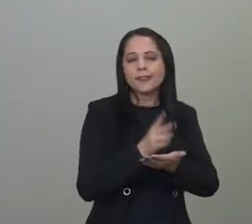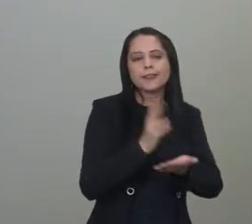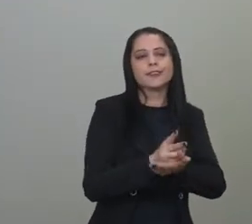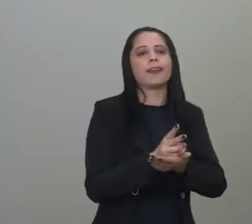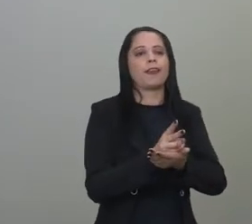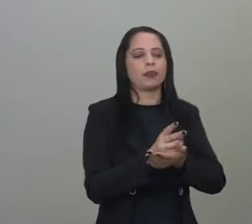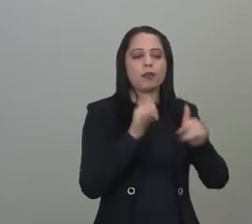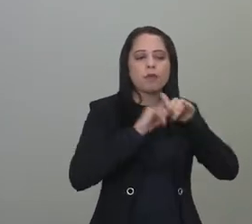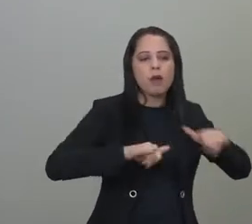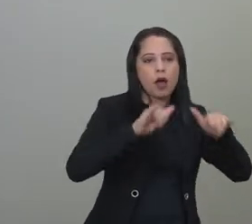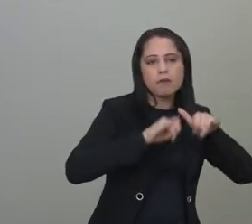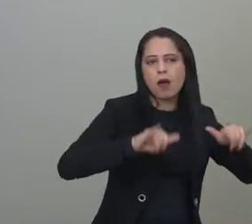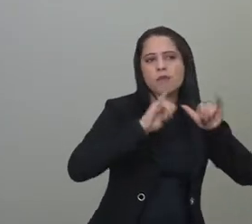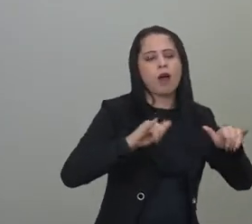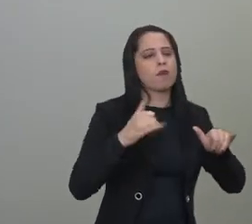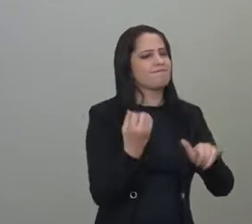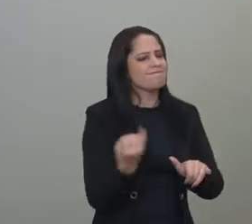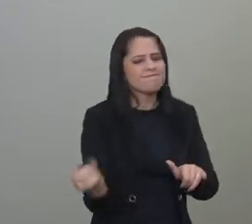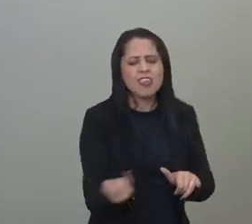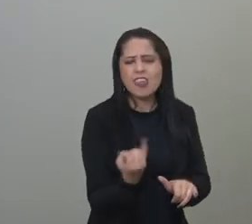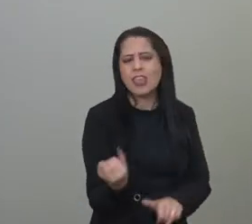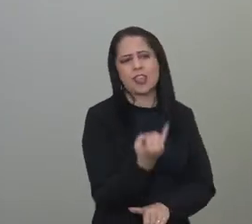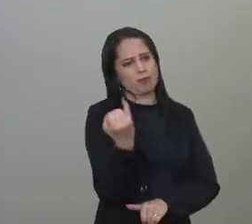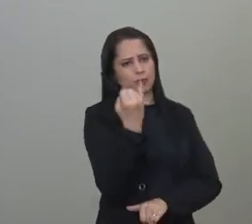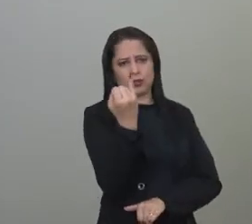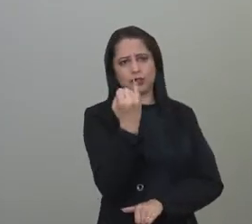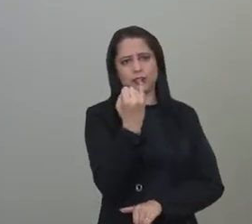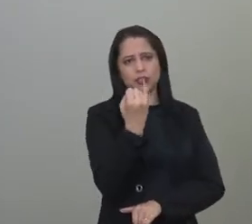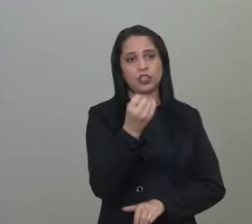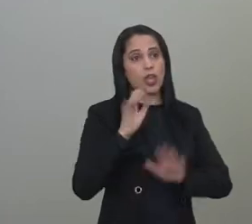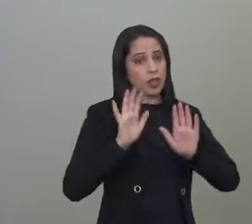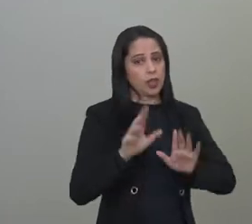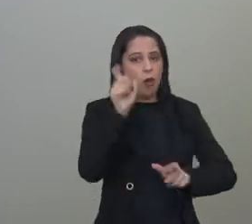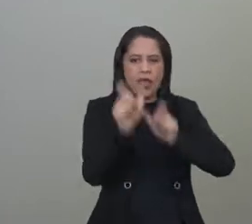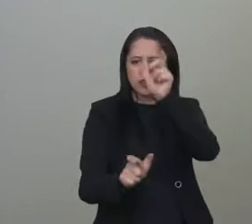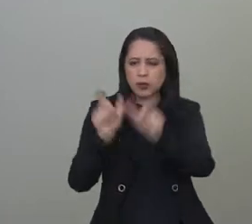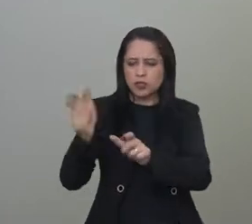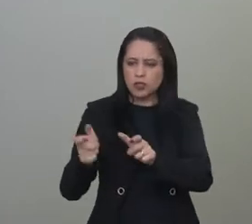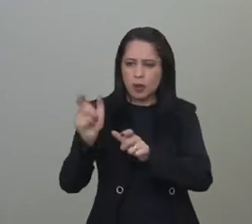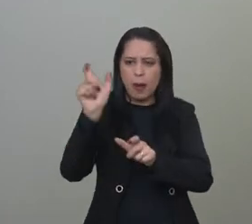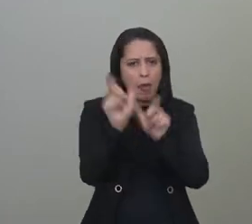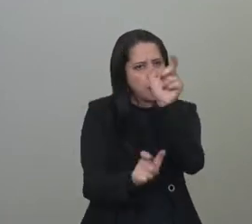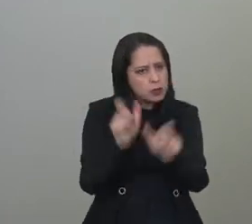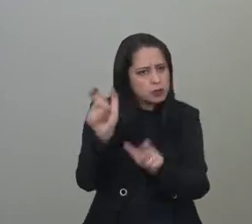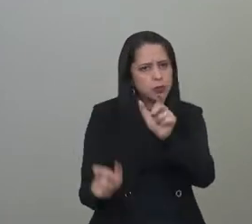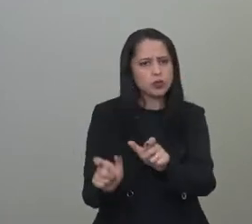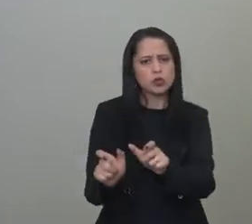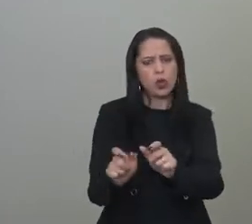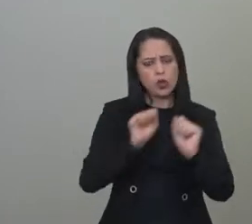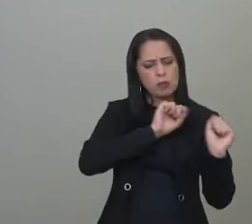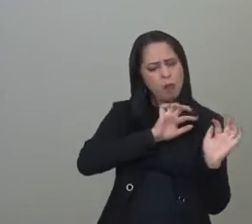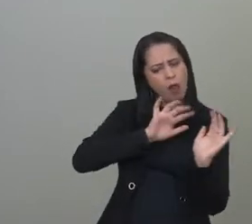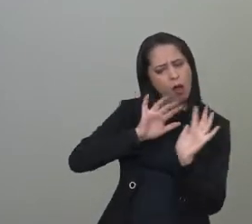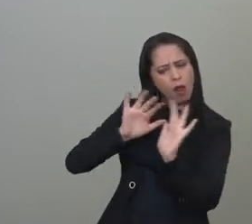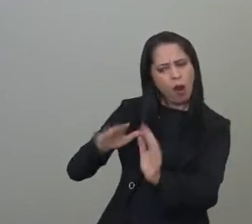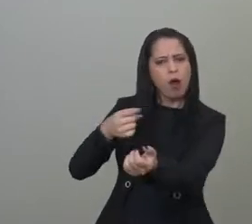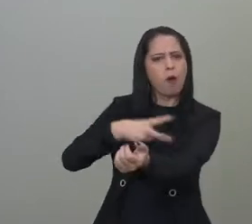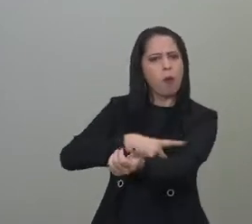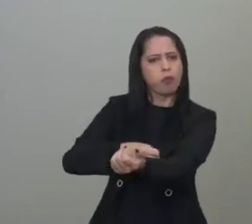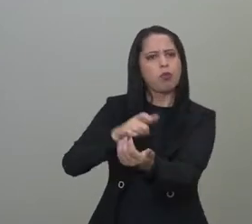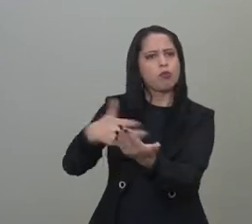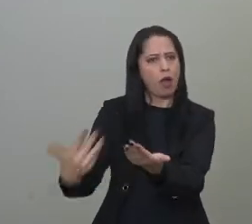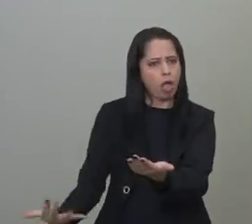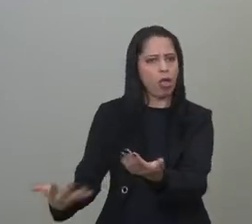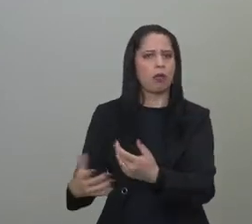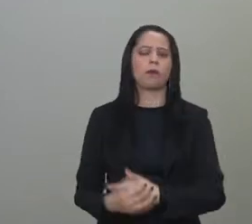característica né de se falar um pouco mais eu vejo que a campanha é fundamental para trazer mais doadores a conhecer